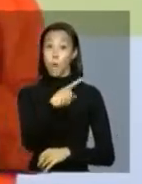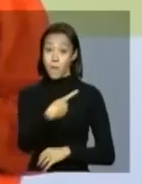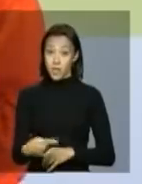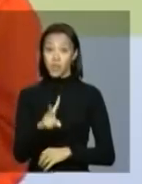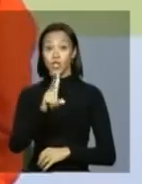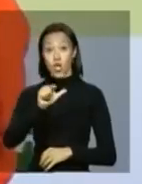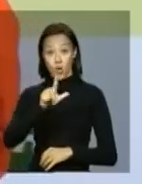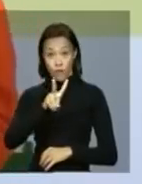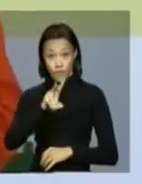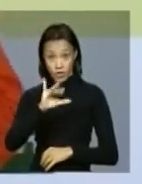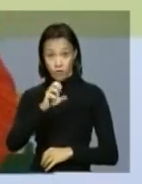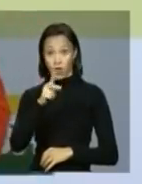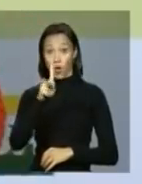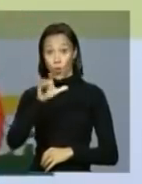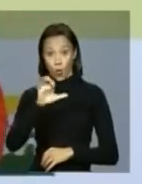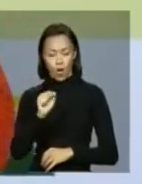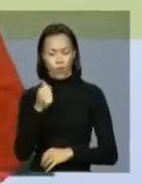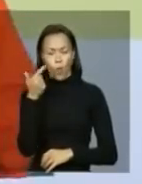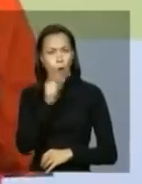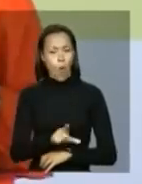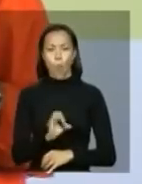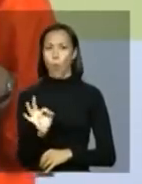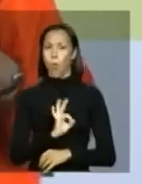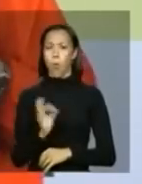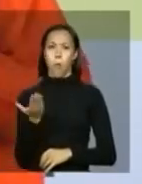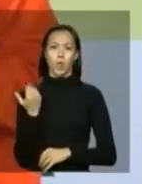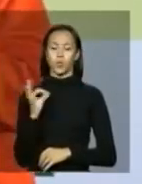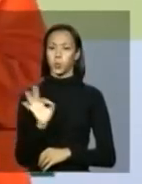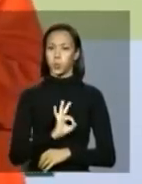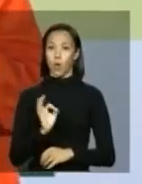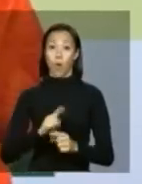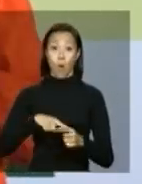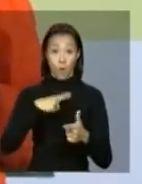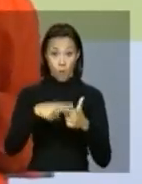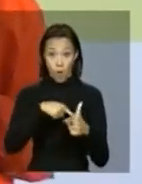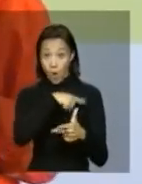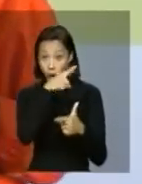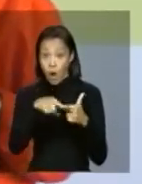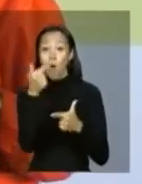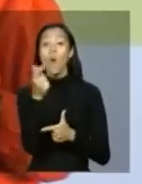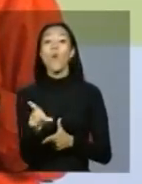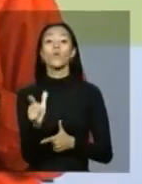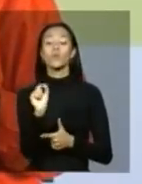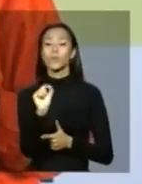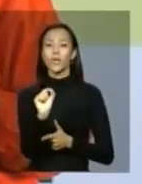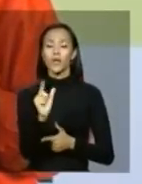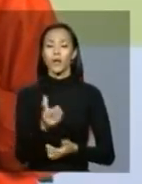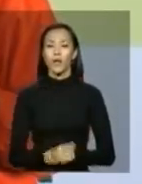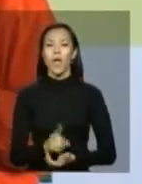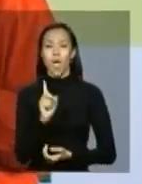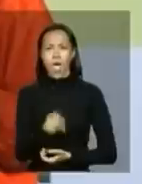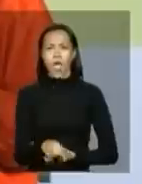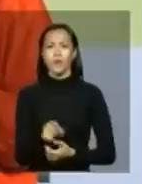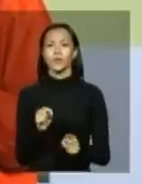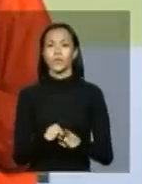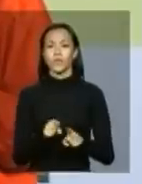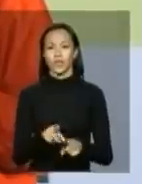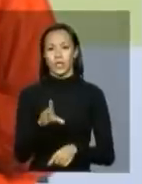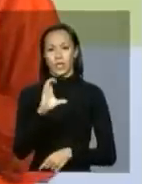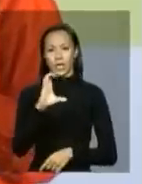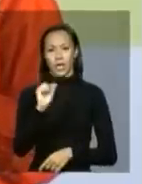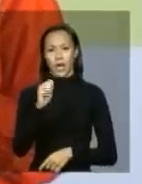história desse país, eles atingiram. A outra questão diz respeito às taxas de